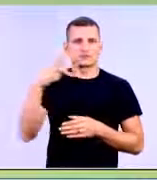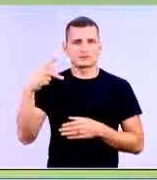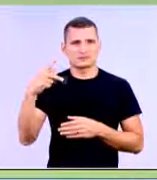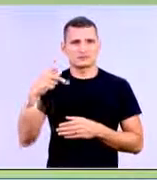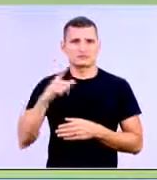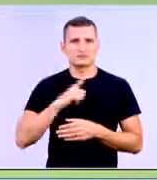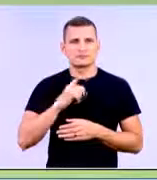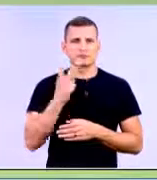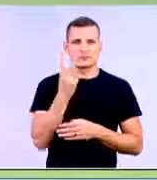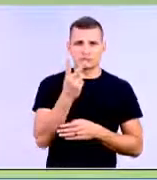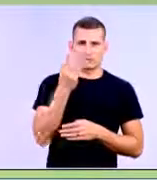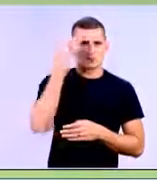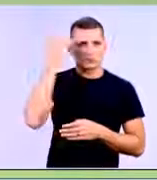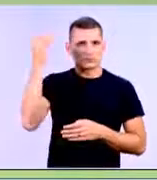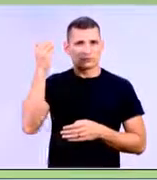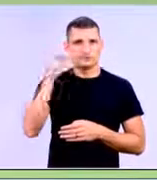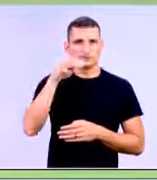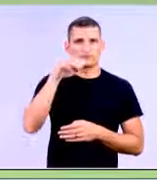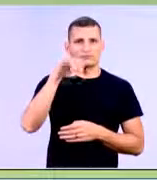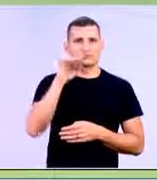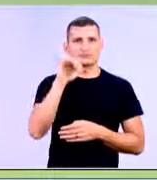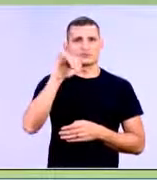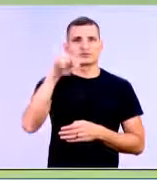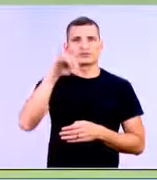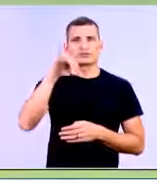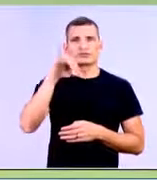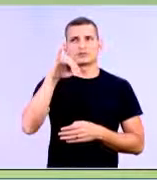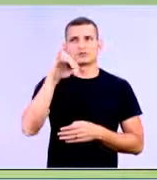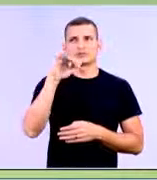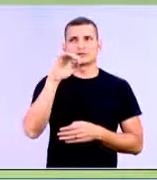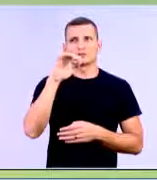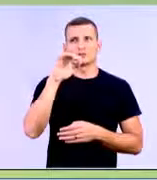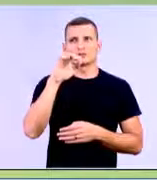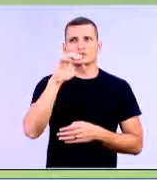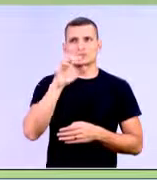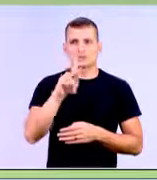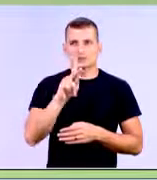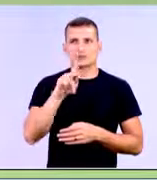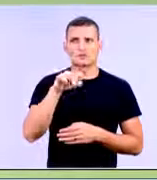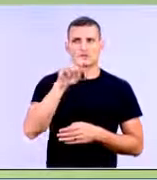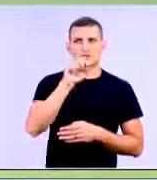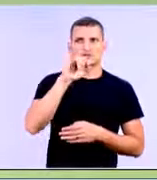Dois autores, Mitnick e Simon, eles sugerem algumas, né? Por exemplo,